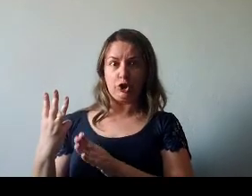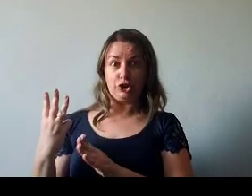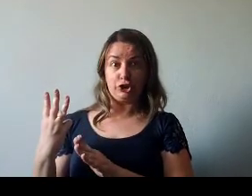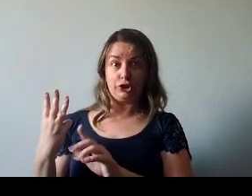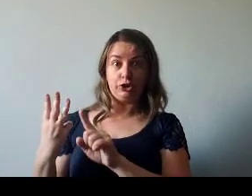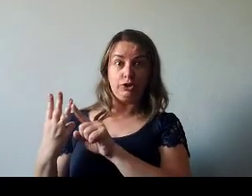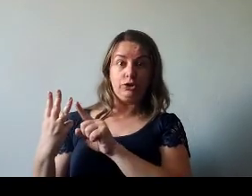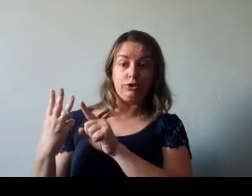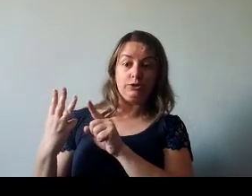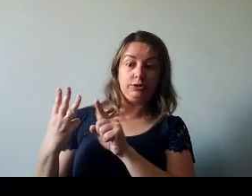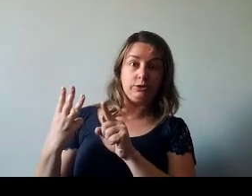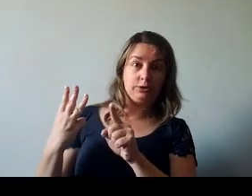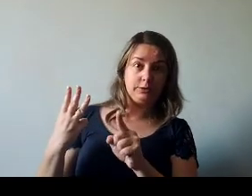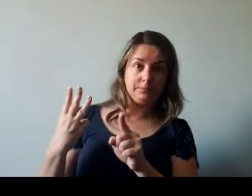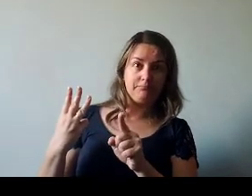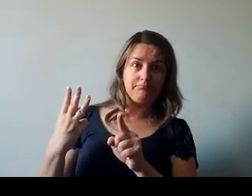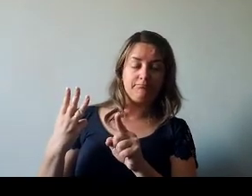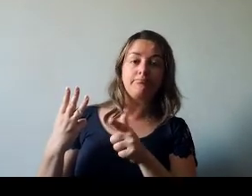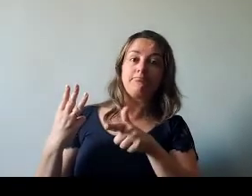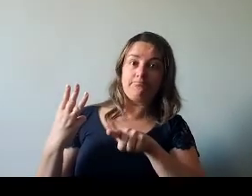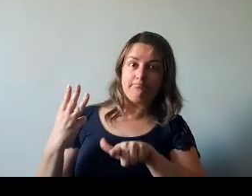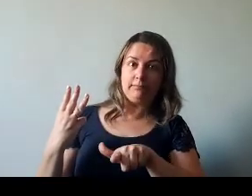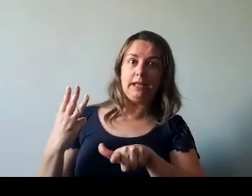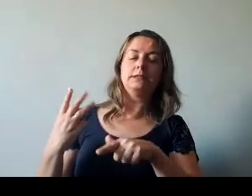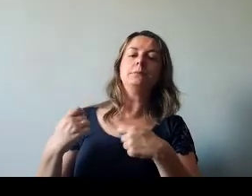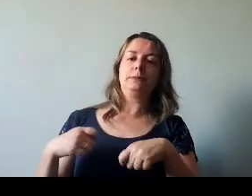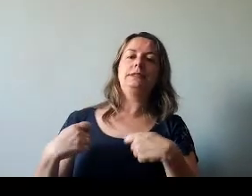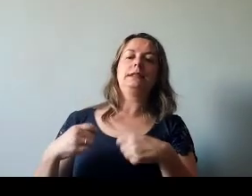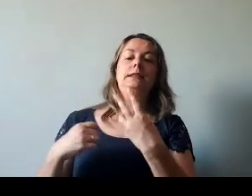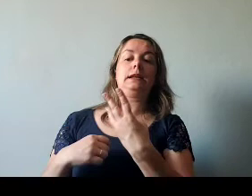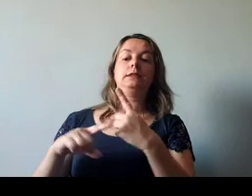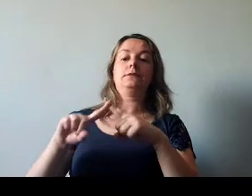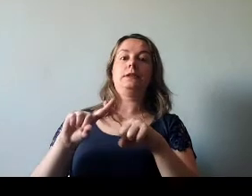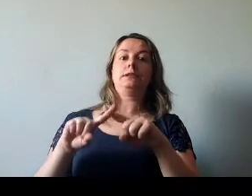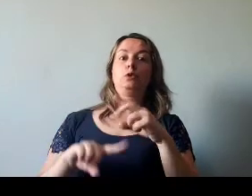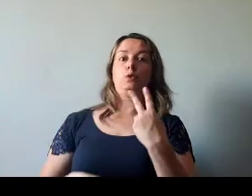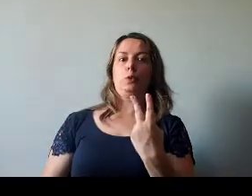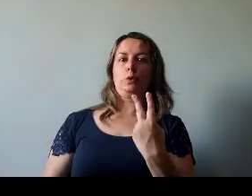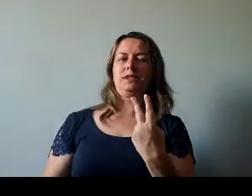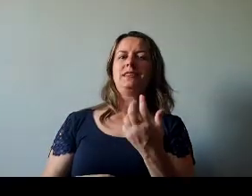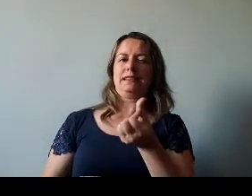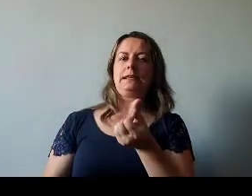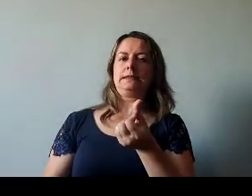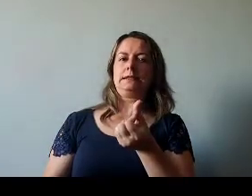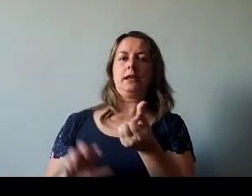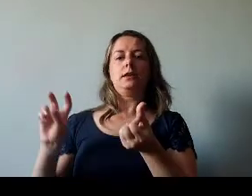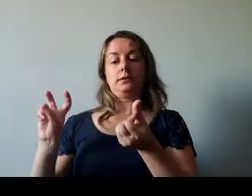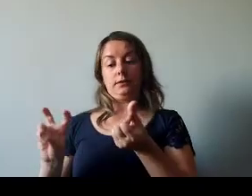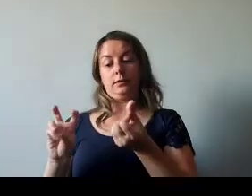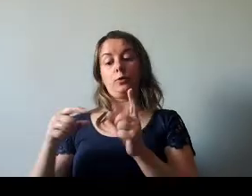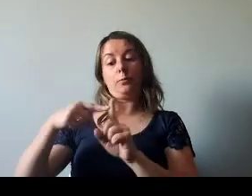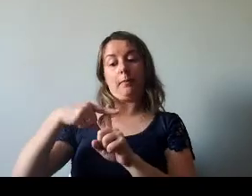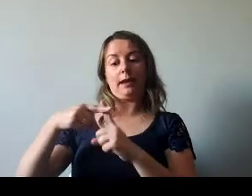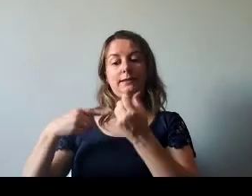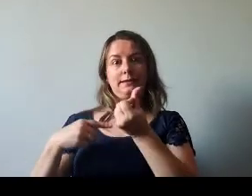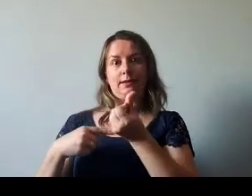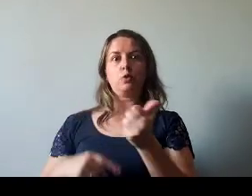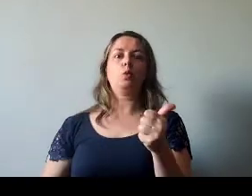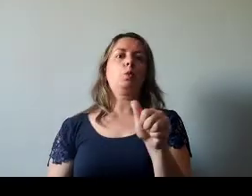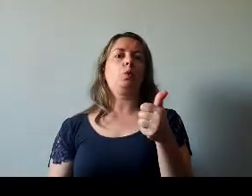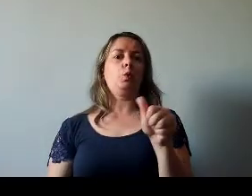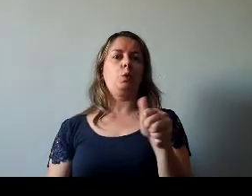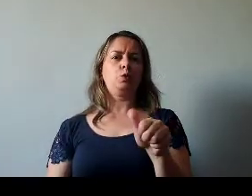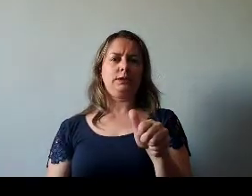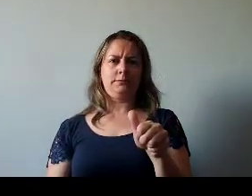passaram-se 2 segundos, a gente tem que multiplicar 3 vezes 2. 3 vezes 2, 6, mais 5, 11. Aí, em